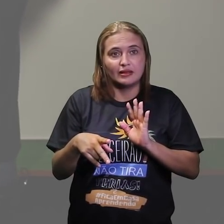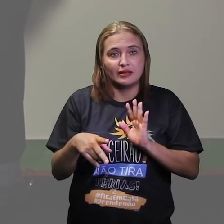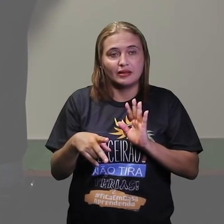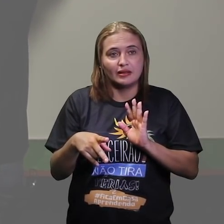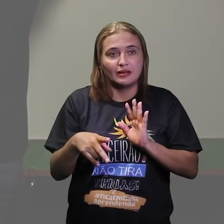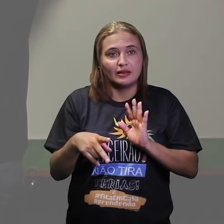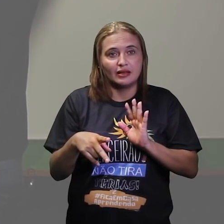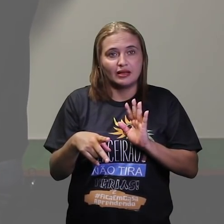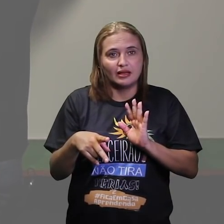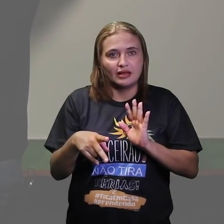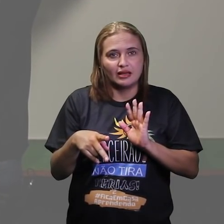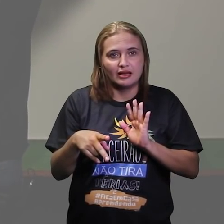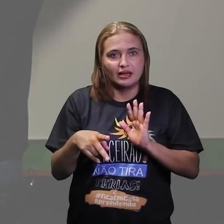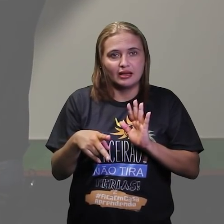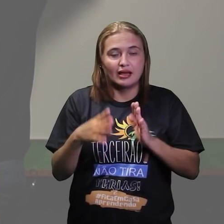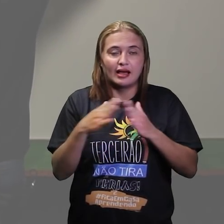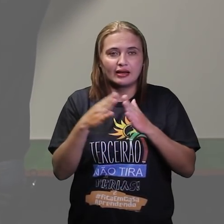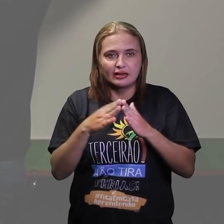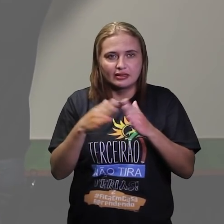Certo? Tá aqui, ó.